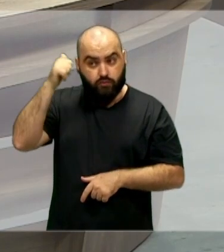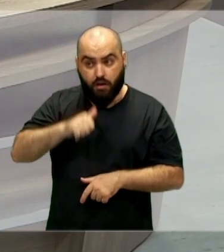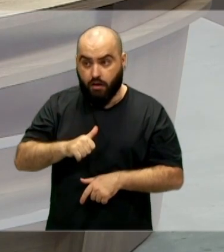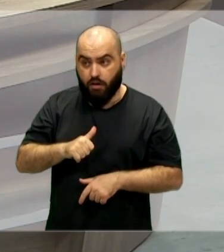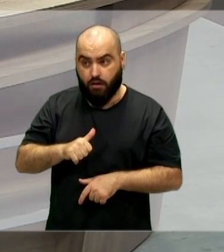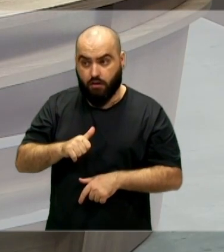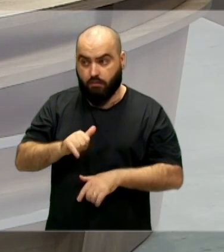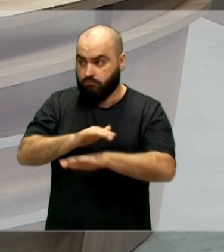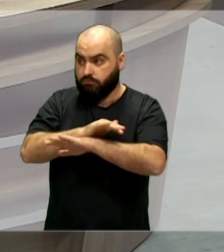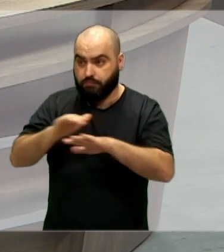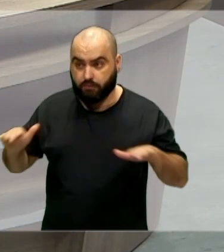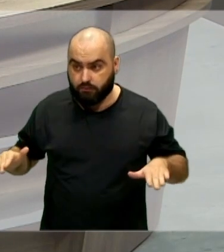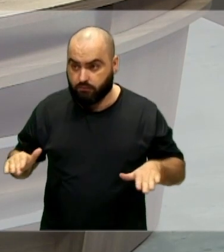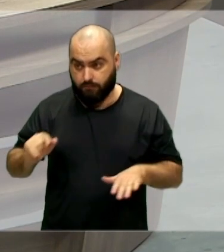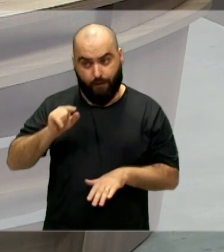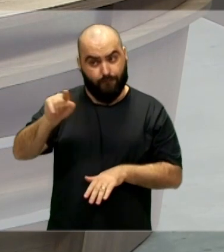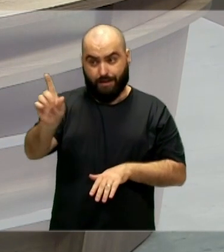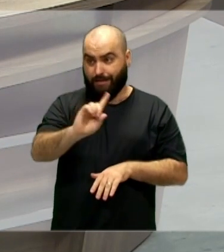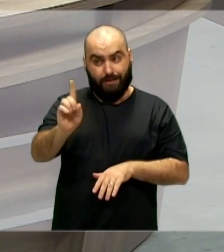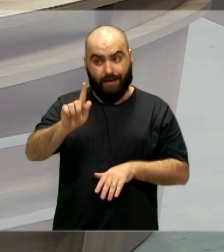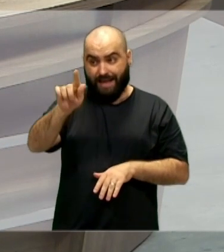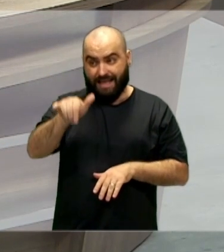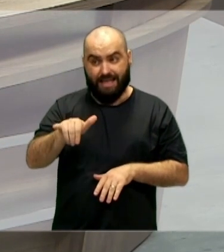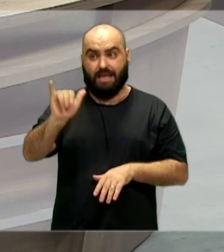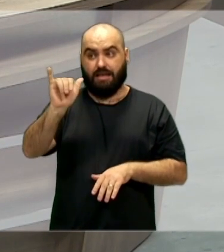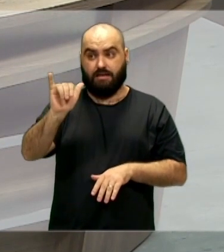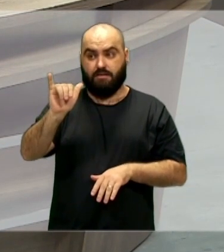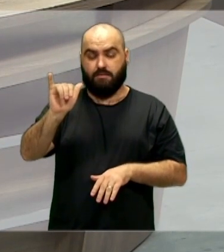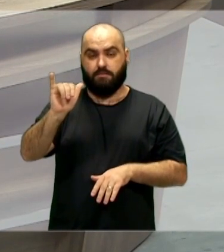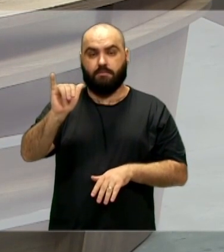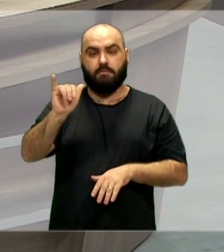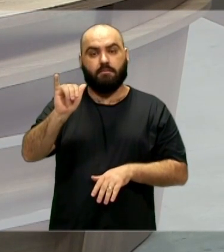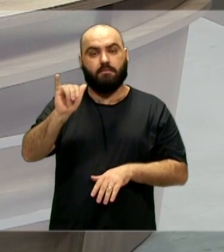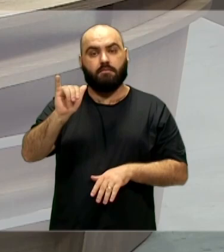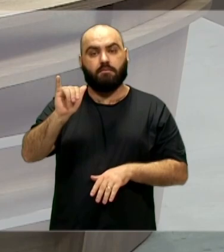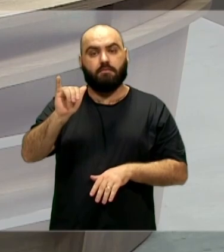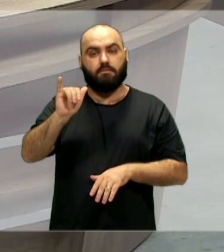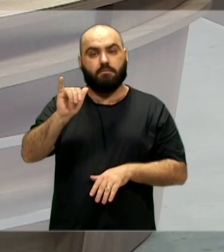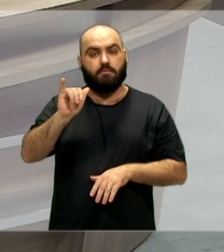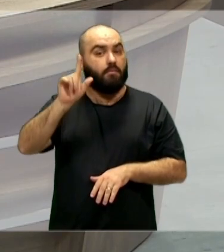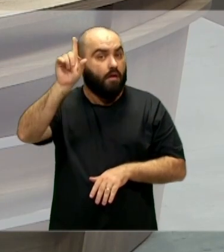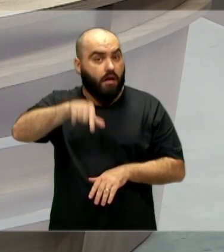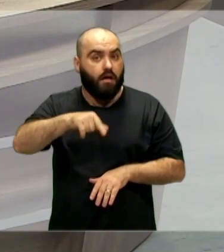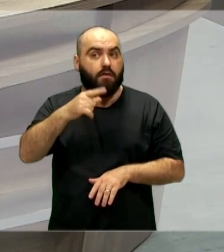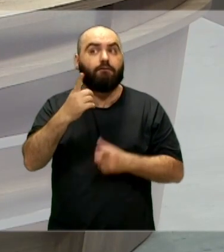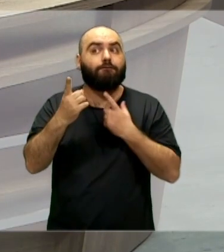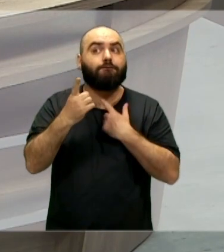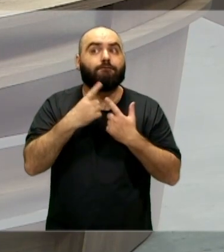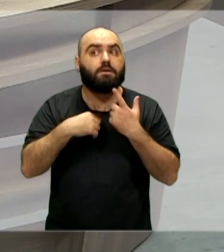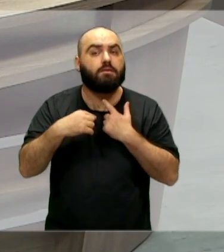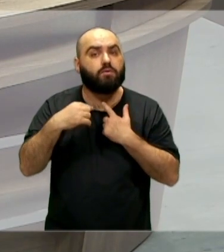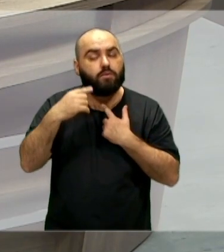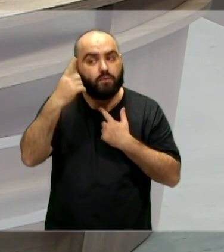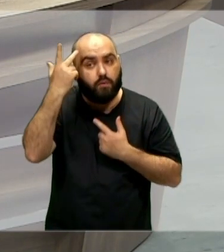Isso traz um alívio enorme de normalizar esse desejo que é normal.